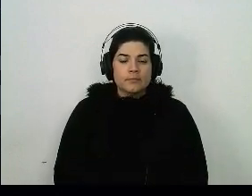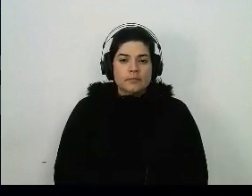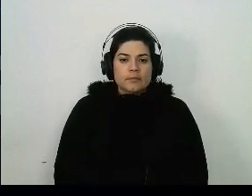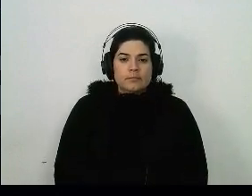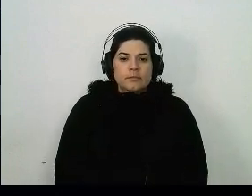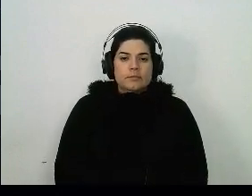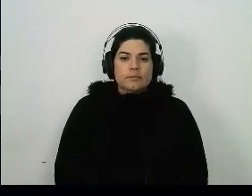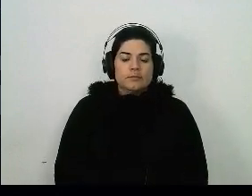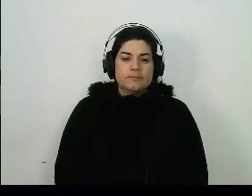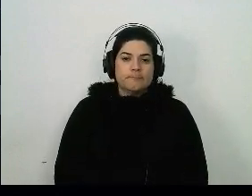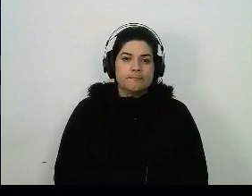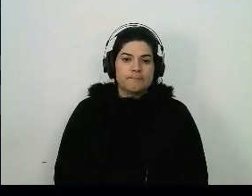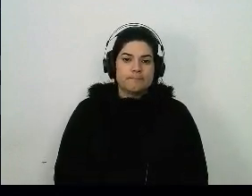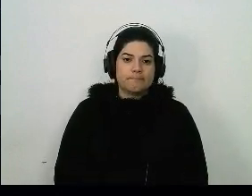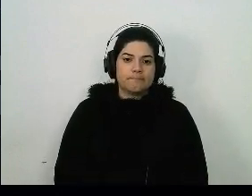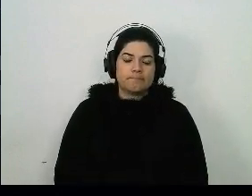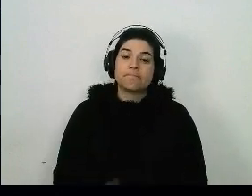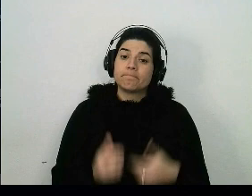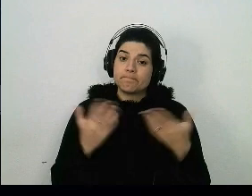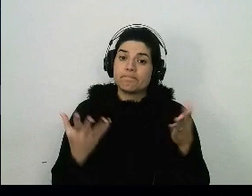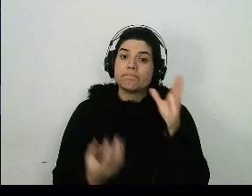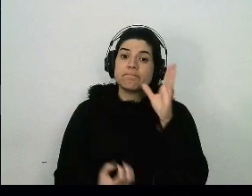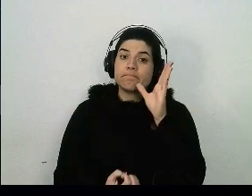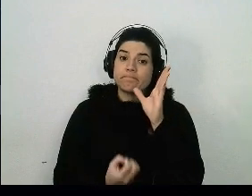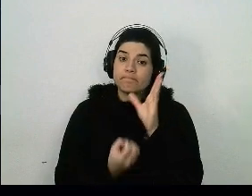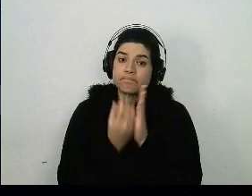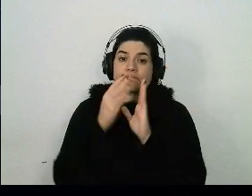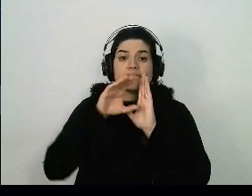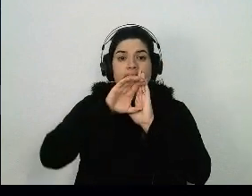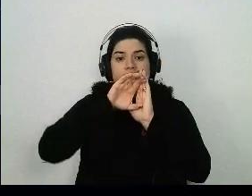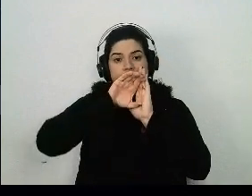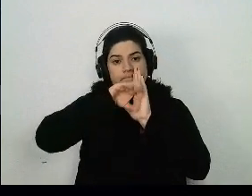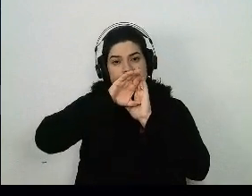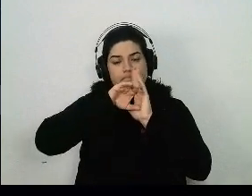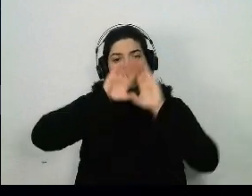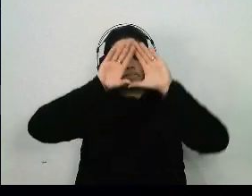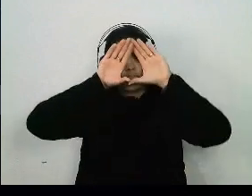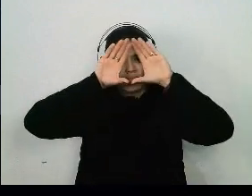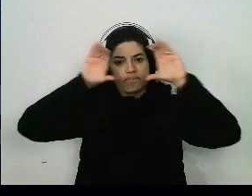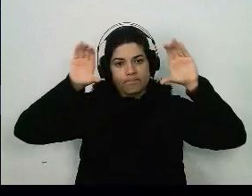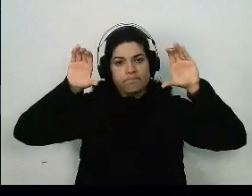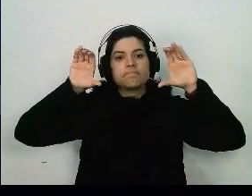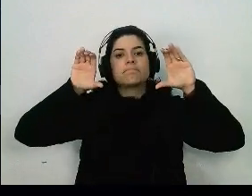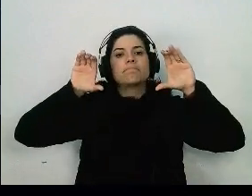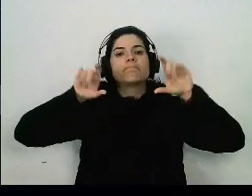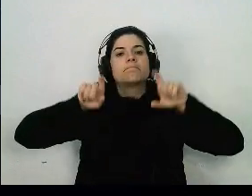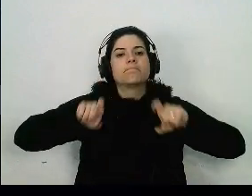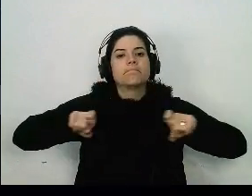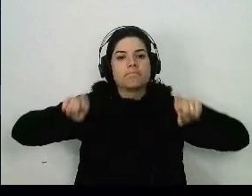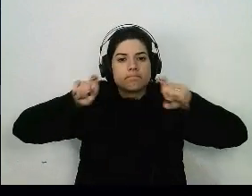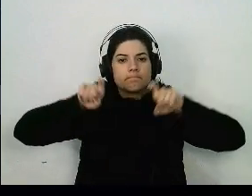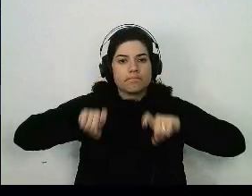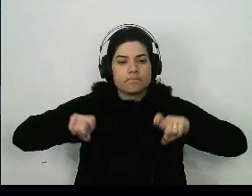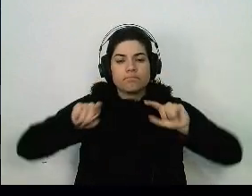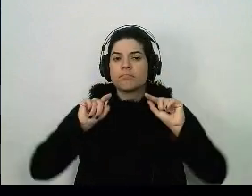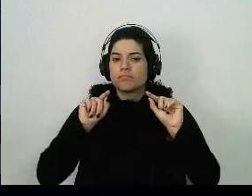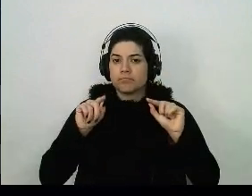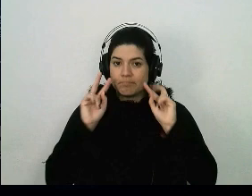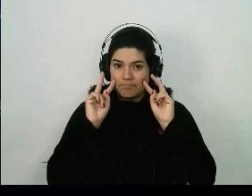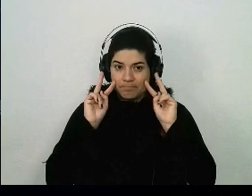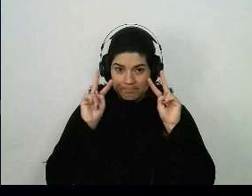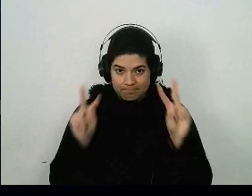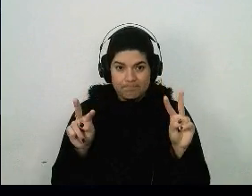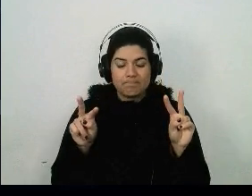E com isso nasceu o conceito de cloud computing, que é exatamente o quê? Aqueles servidores que vocês viram, a